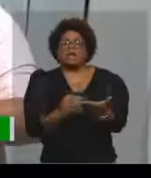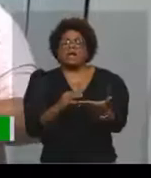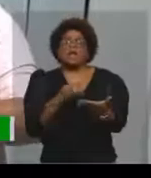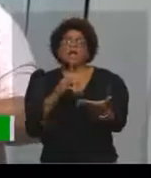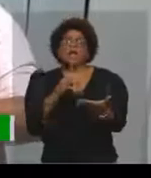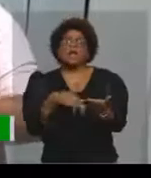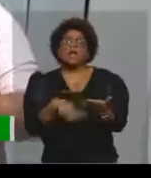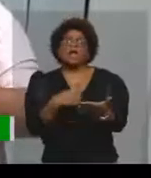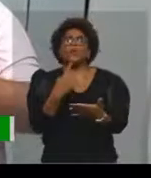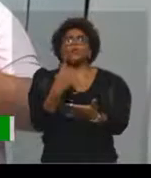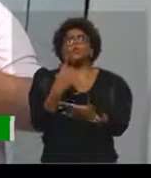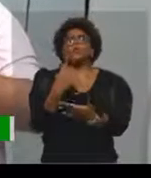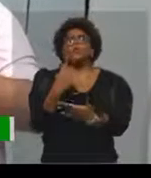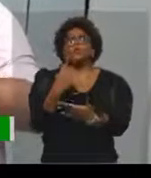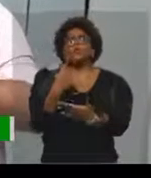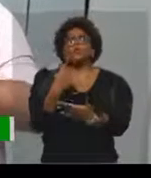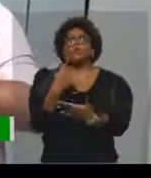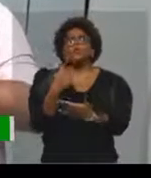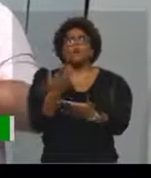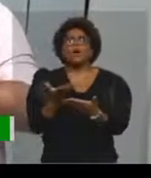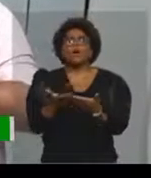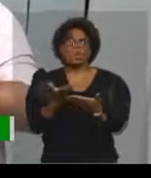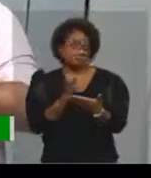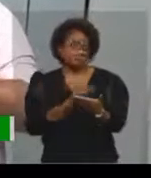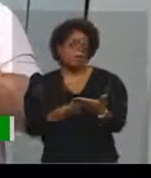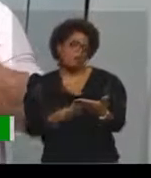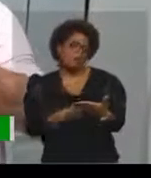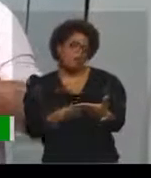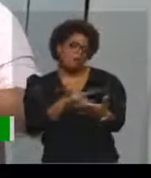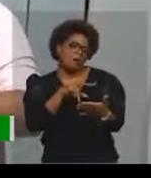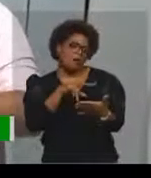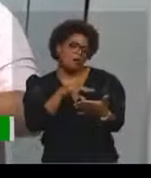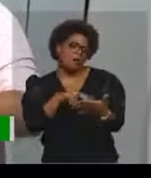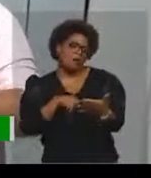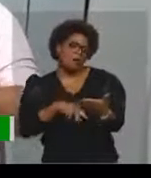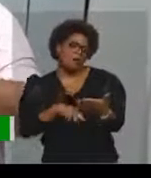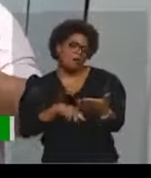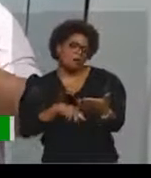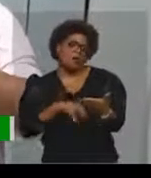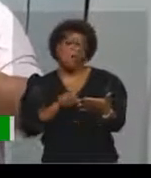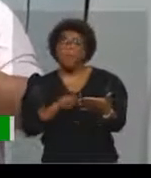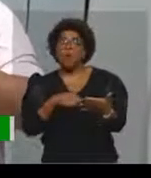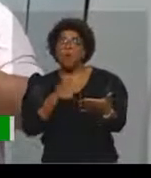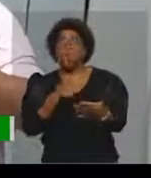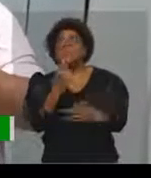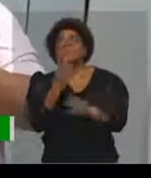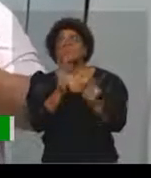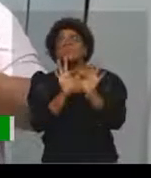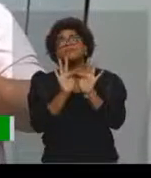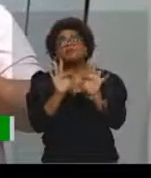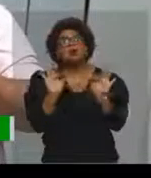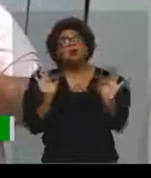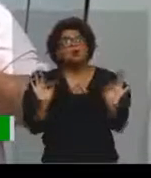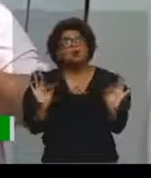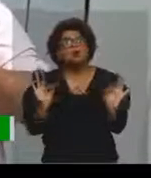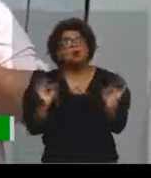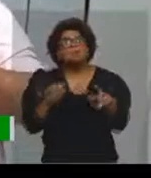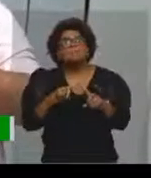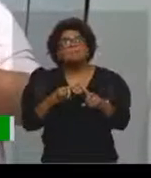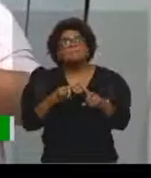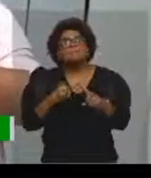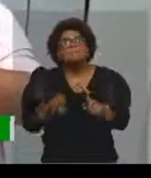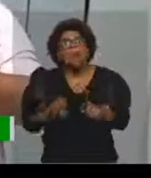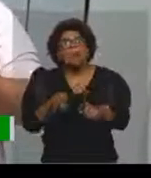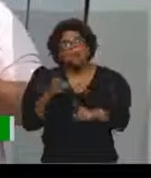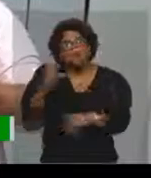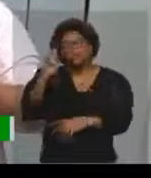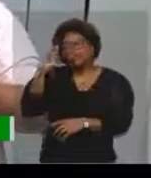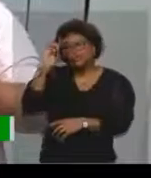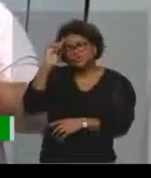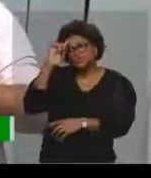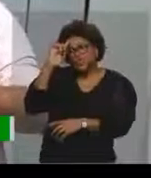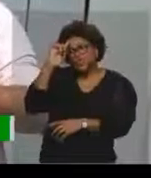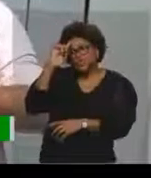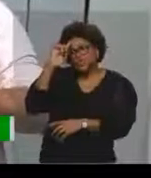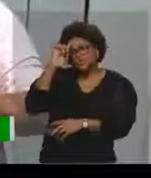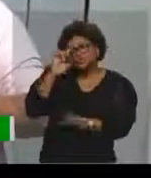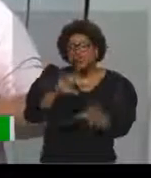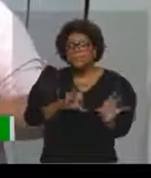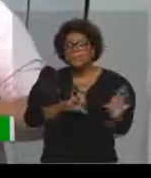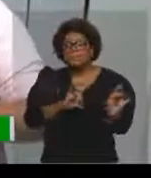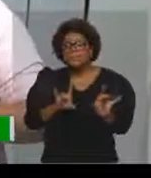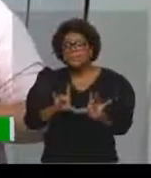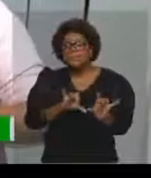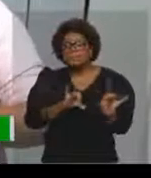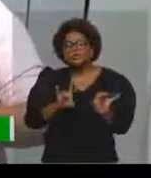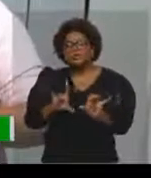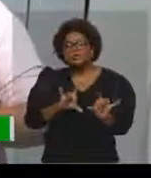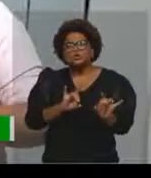página no dia, leia uma frase no dia, mas tenha o hábito de, antes de dormir, tem pessoas que